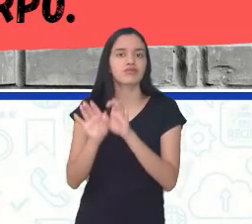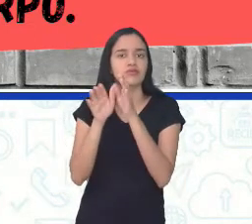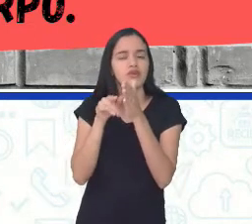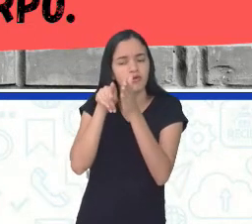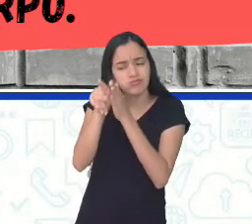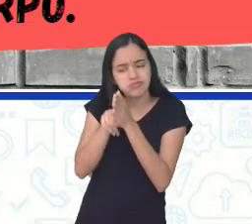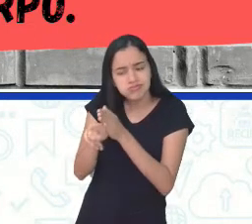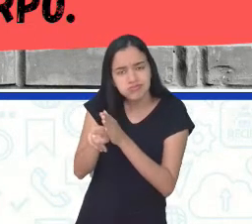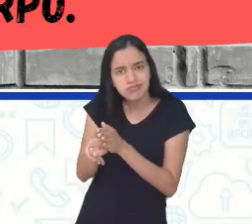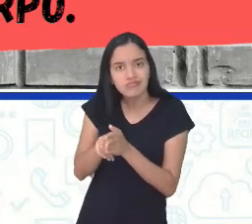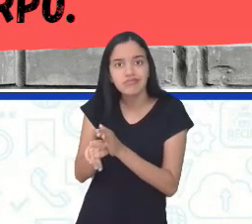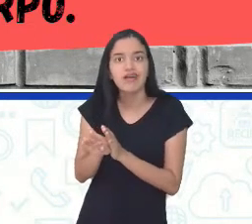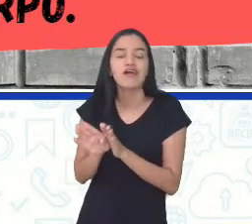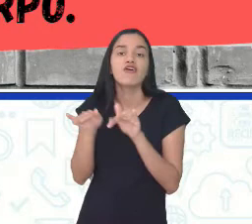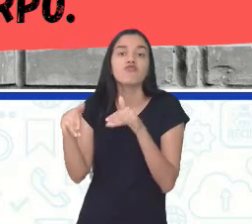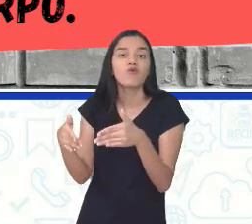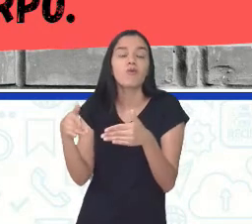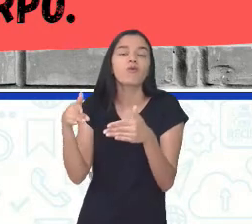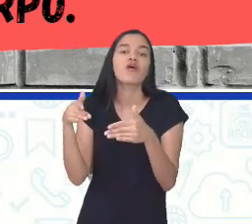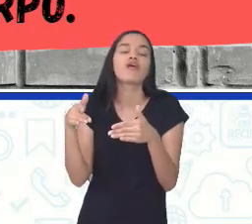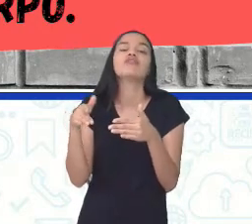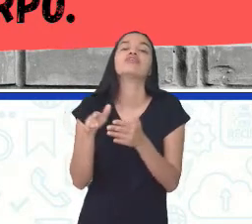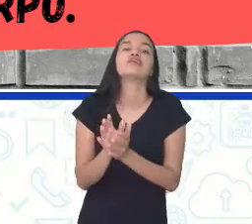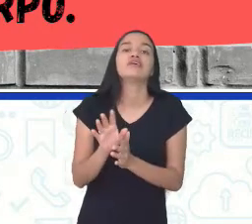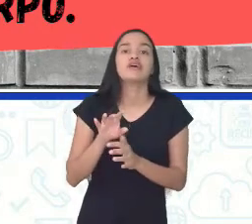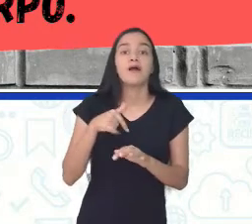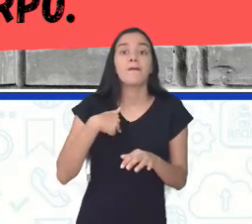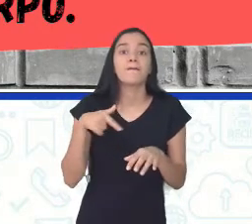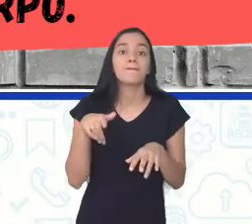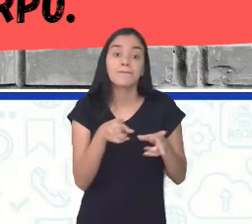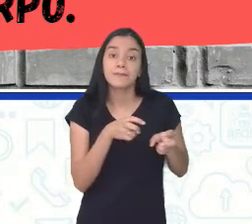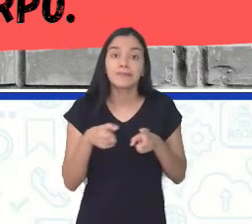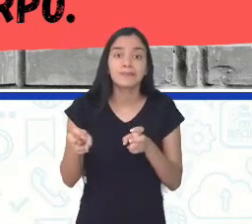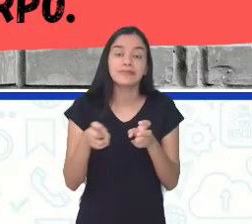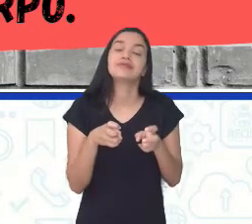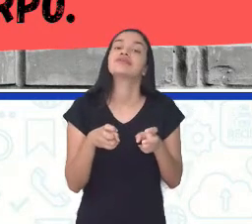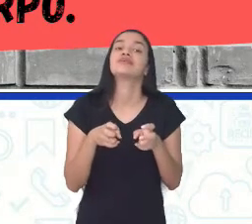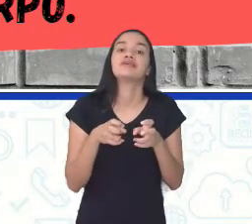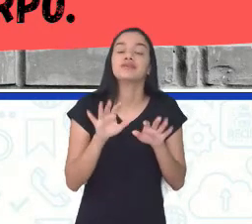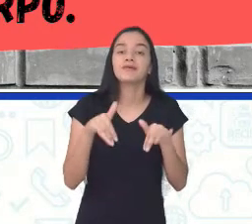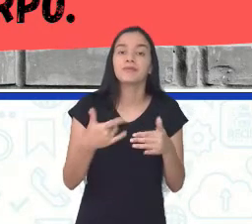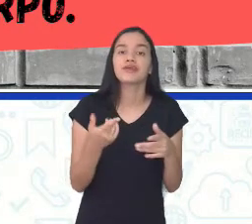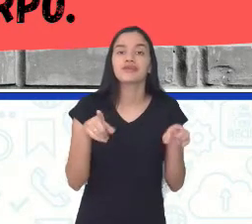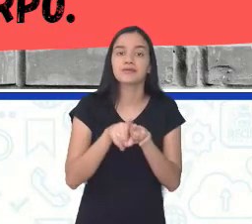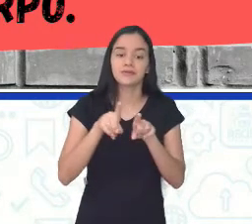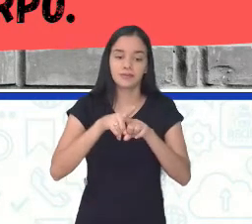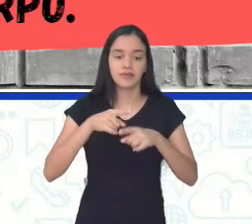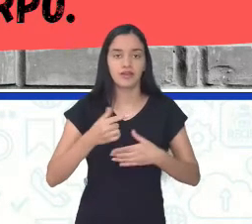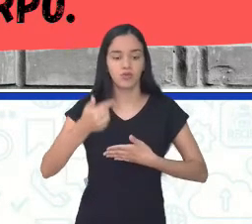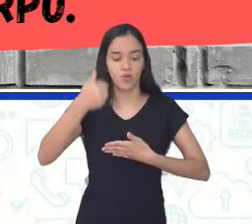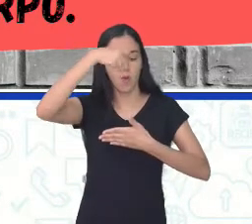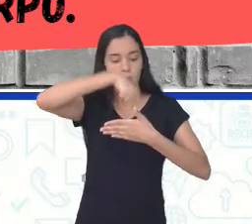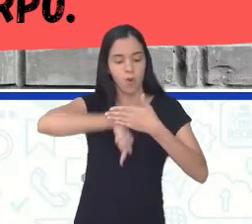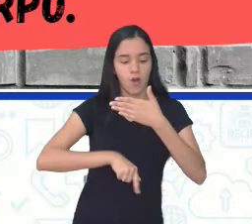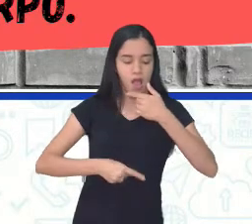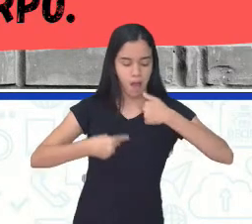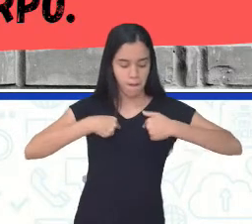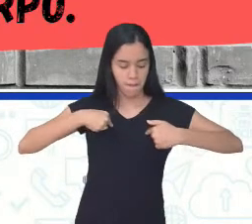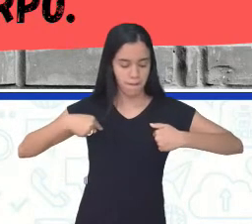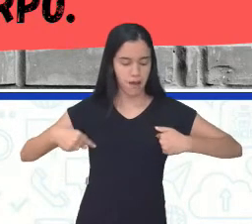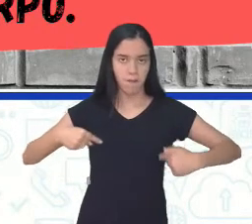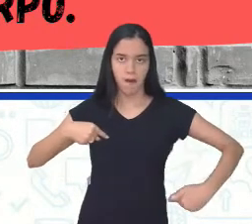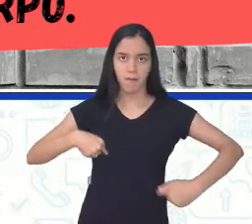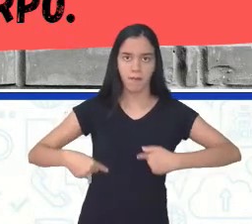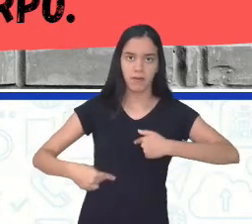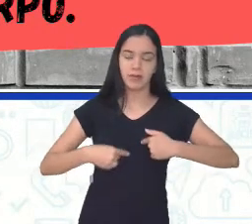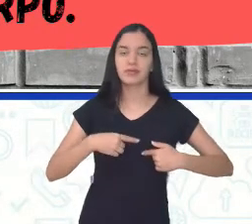especializadas em captar e interpretar os estímulos do ambiente e do interior do corpo. Vejam aí que eu estou